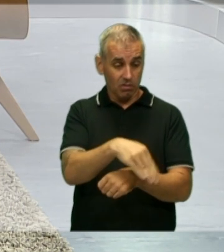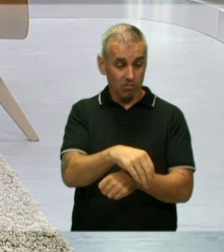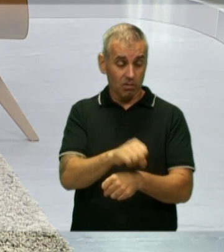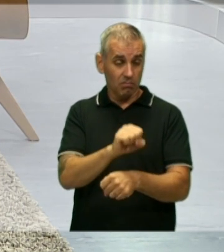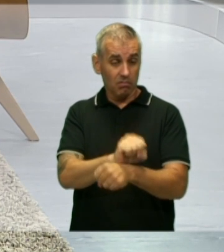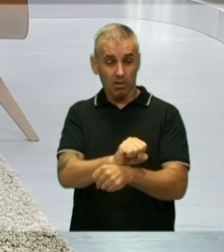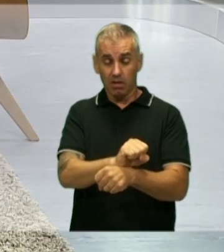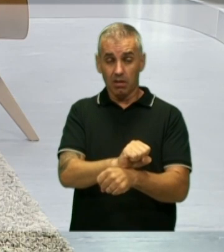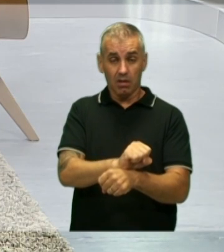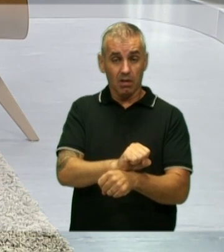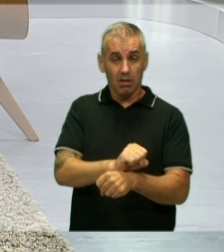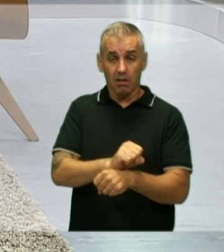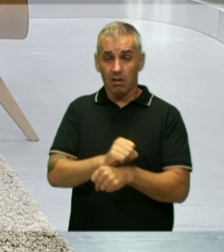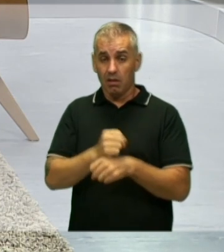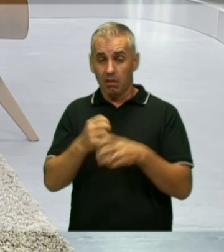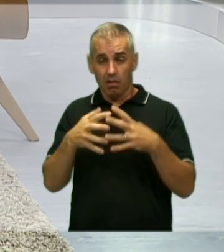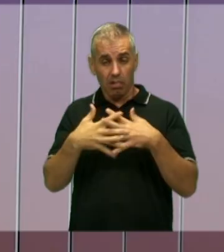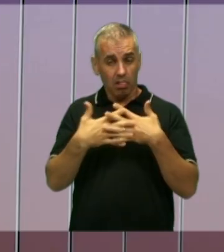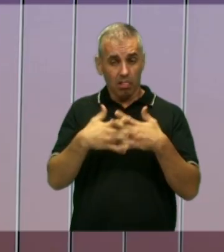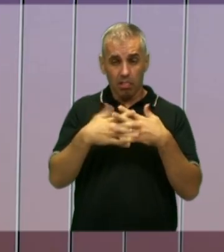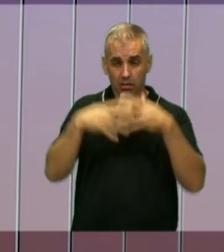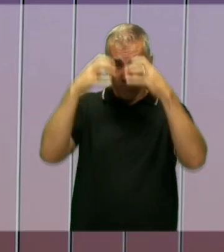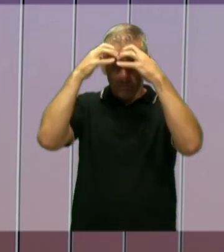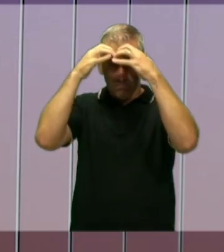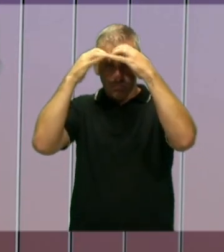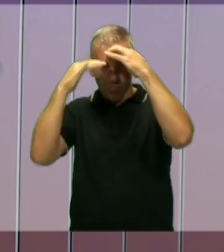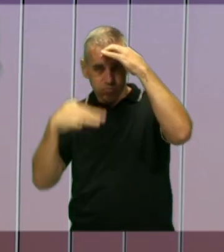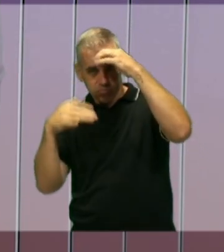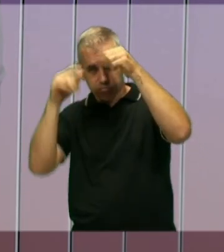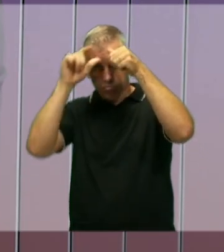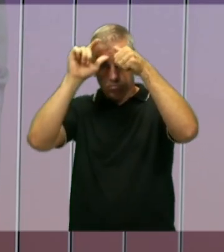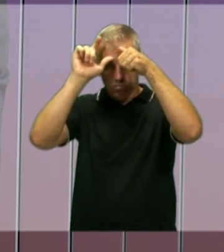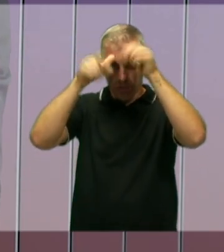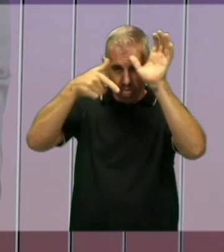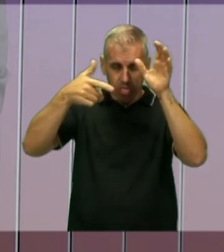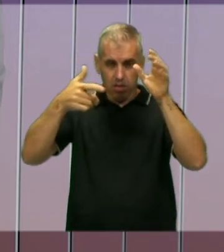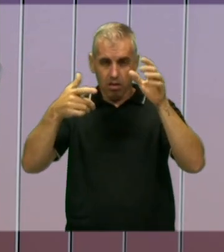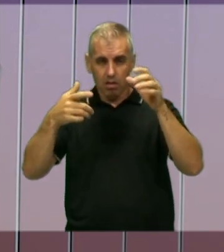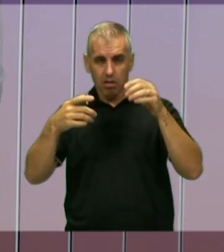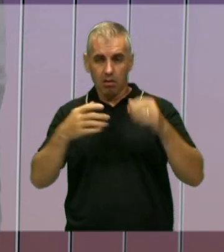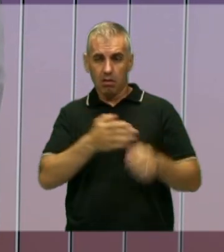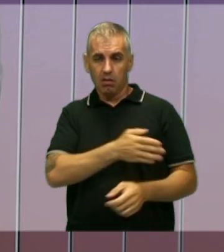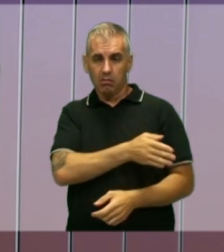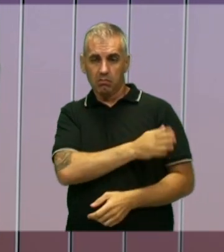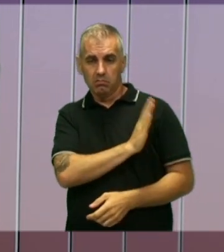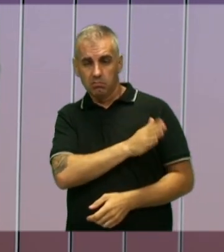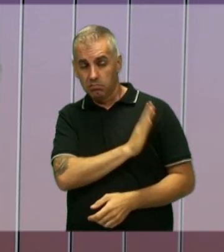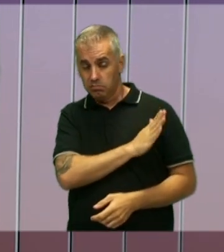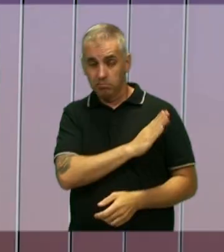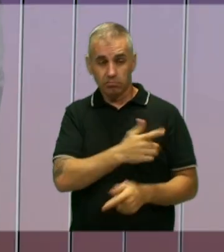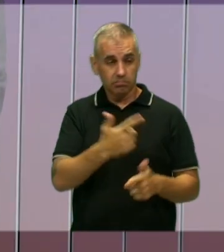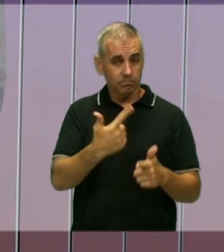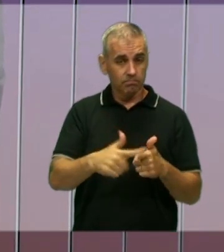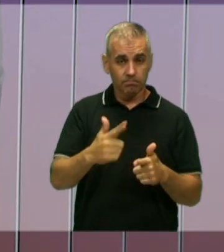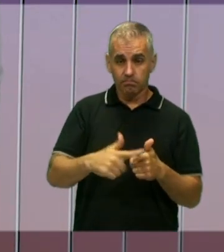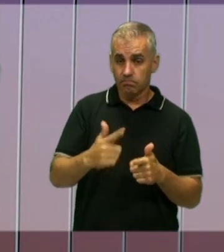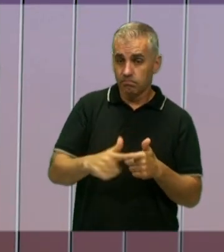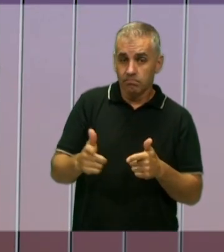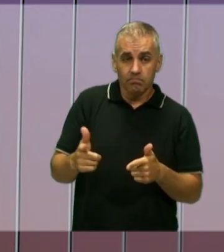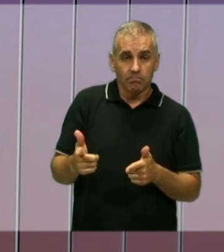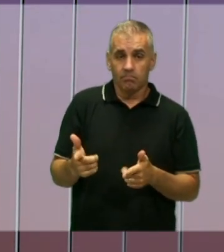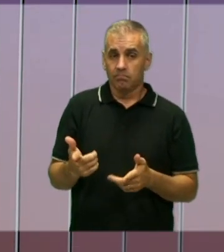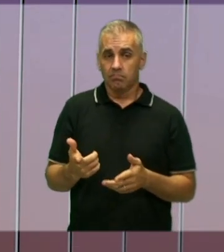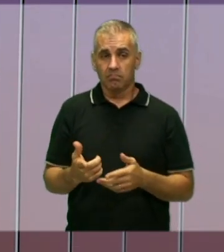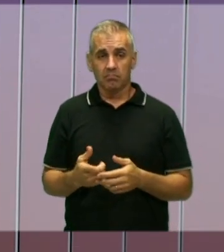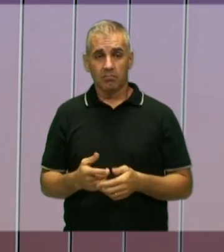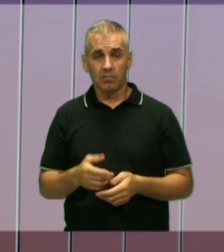né, alterações cognitivas, uma disfunção, um sinal patognomônico de algum problema, um infarto agudo do miocárdio,